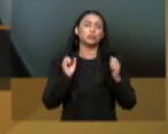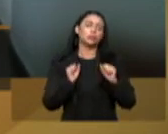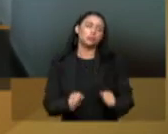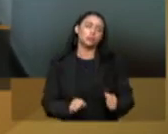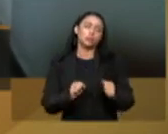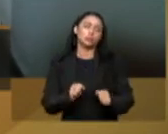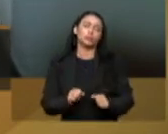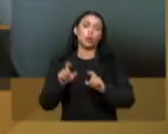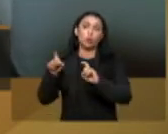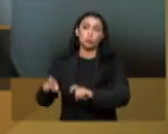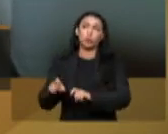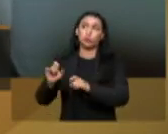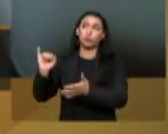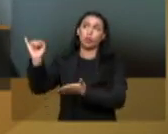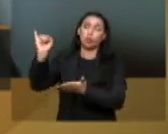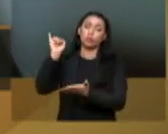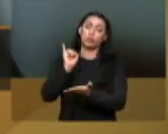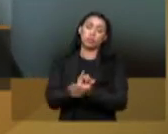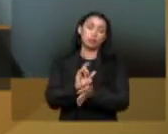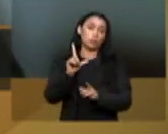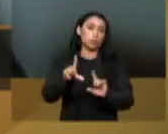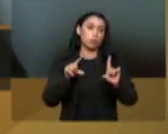o produtor e o importador optar.